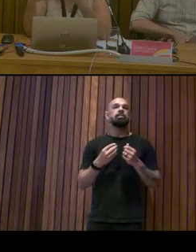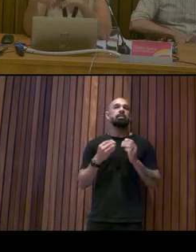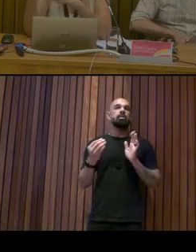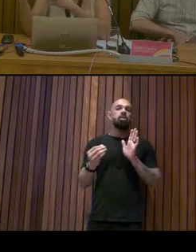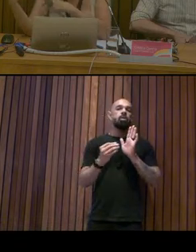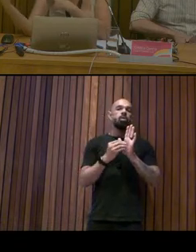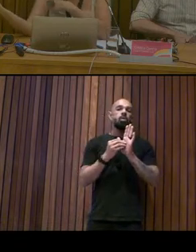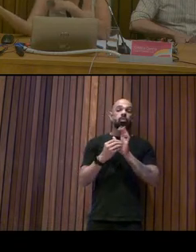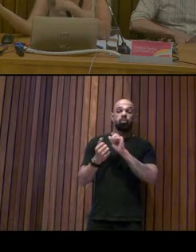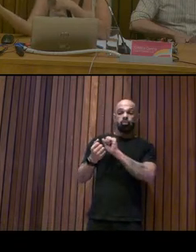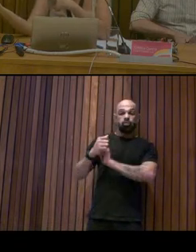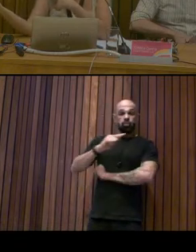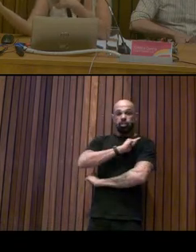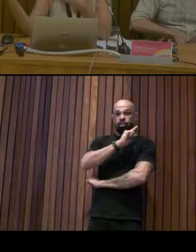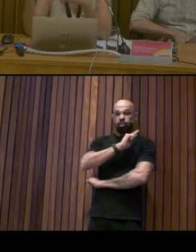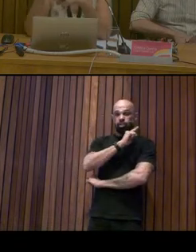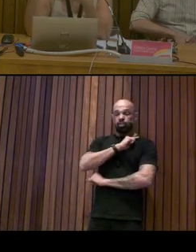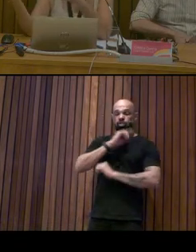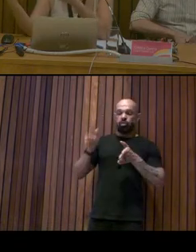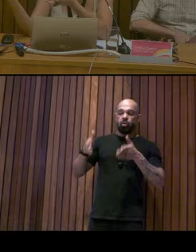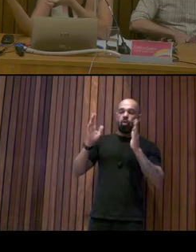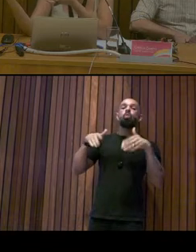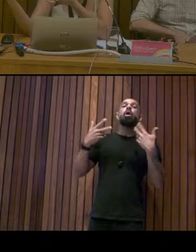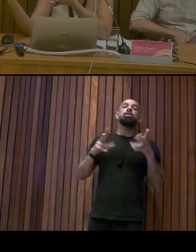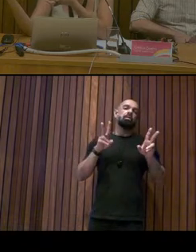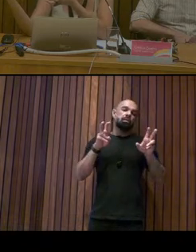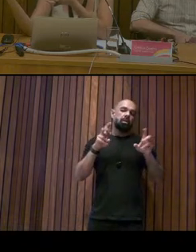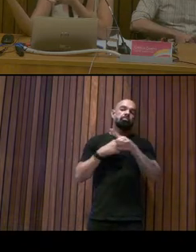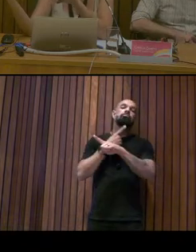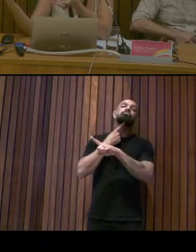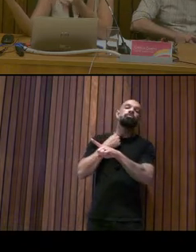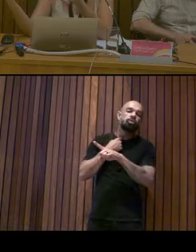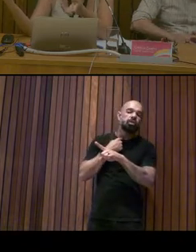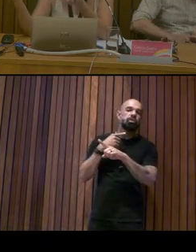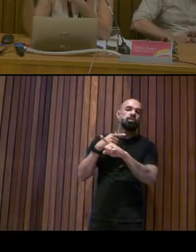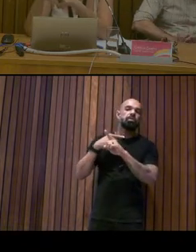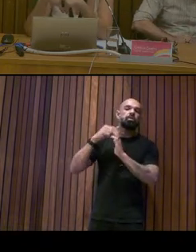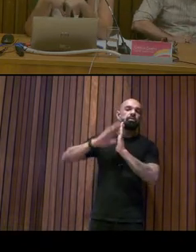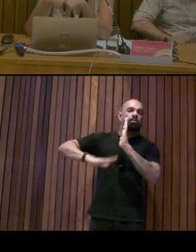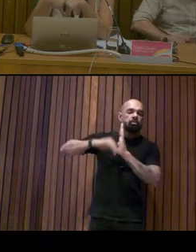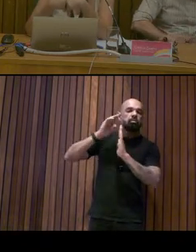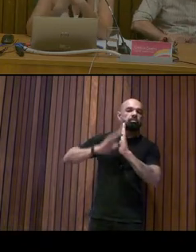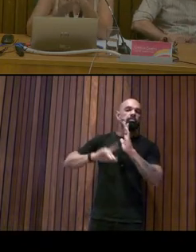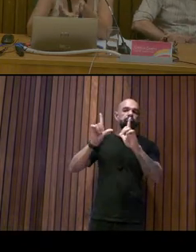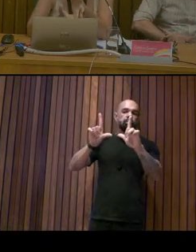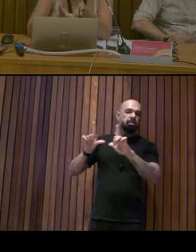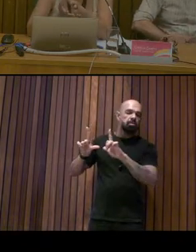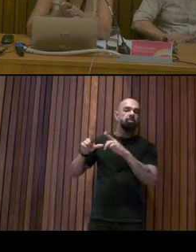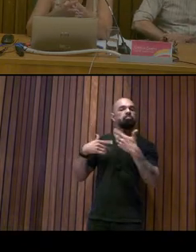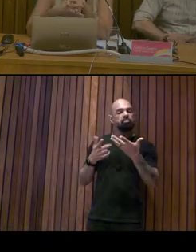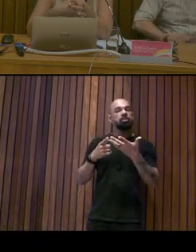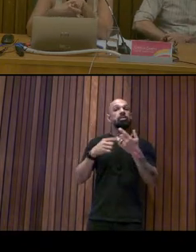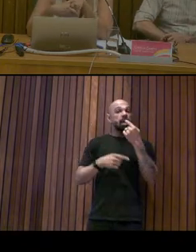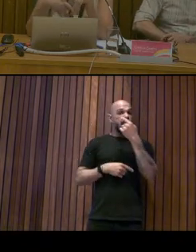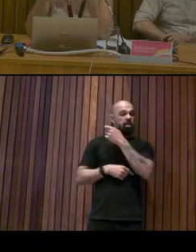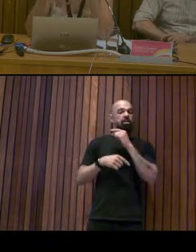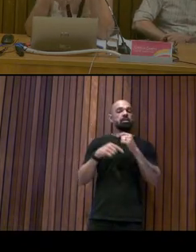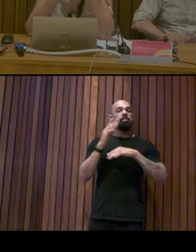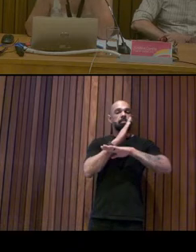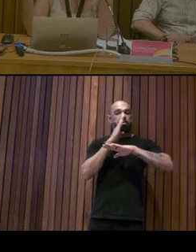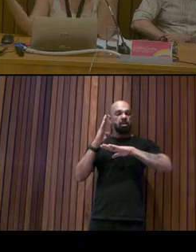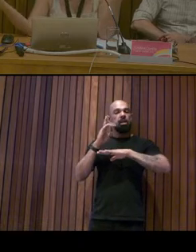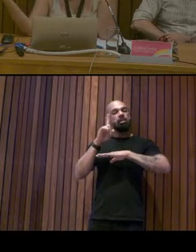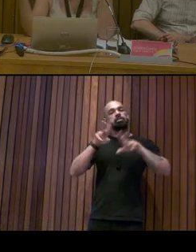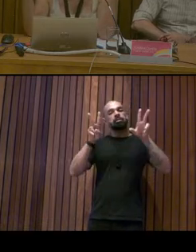estabelecia junto aos gestores desses edifícios quais eram os temas que eles gostariam que fossem abordados pelos murais. Então, neste caso da biblioteca, o